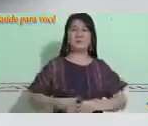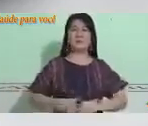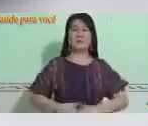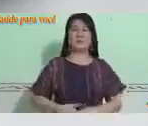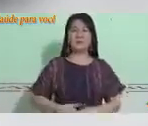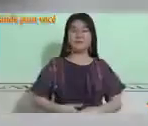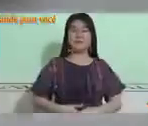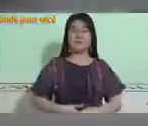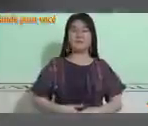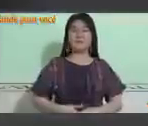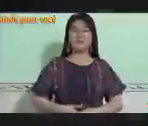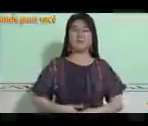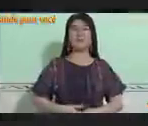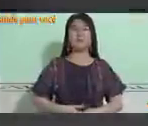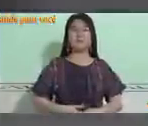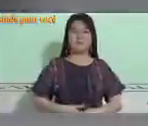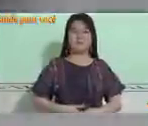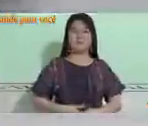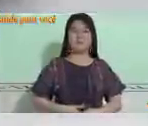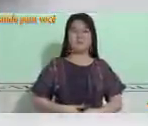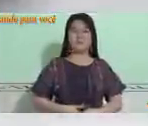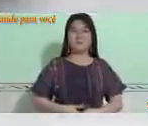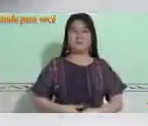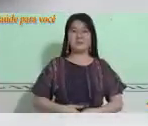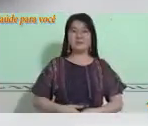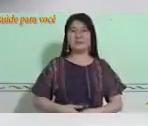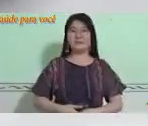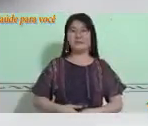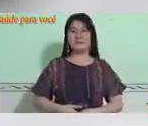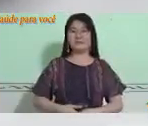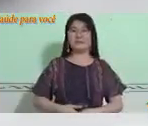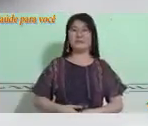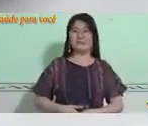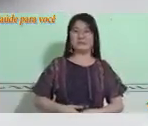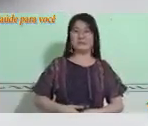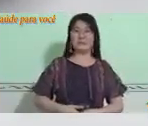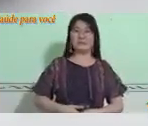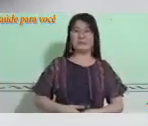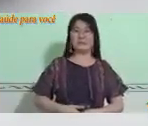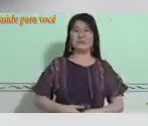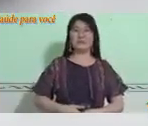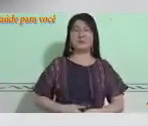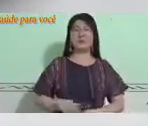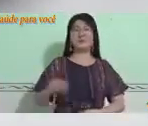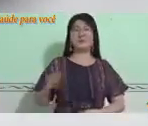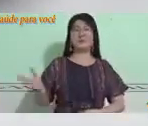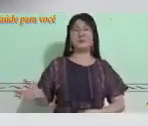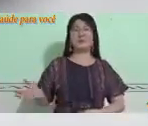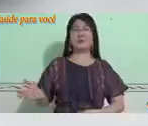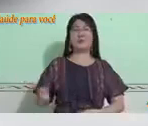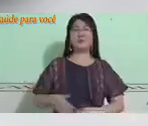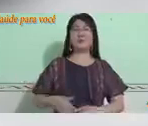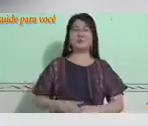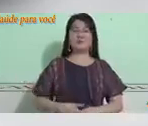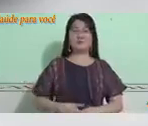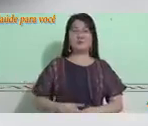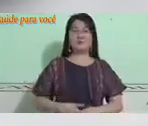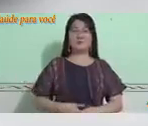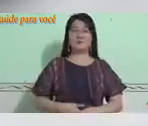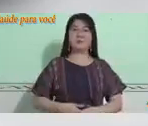voz, diminuição dos níveis de cálcio no sangue, pois próximo da tireoide encontram-se